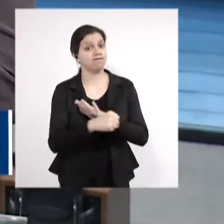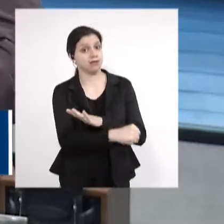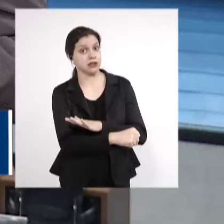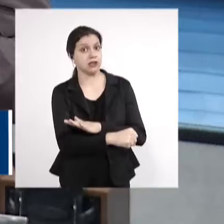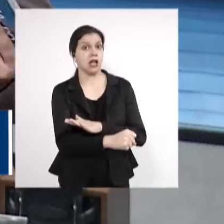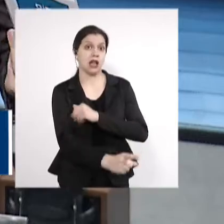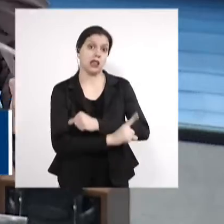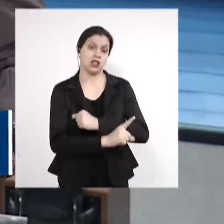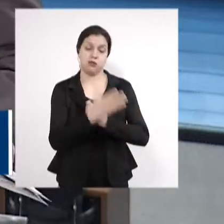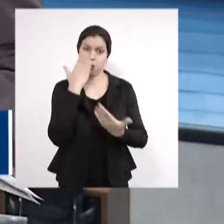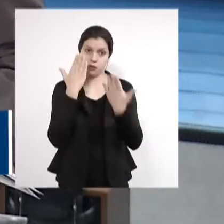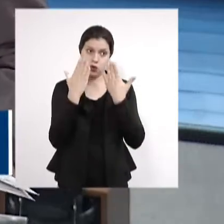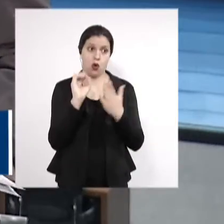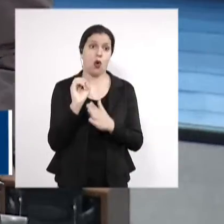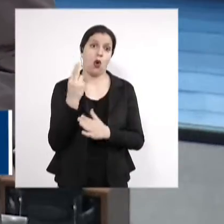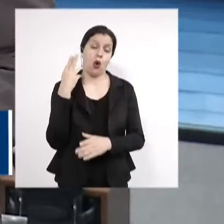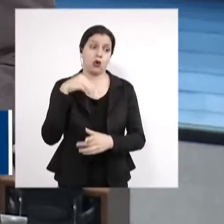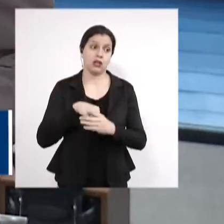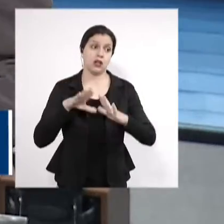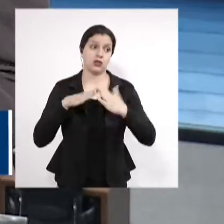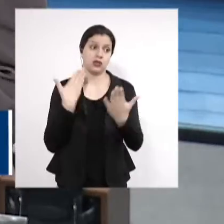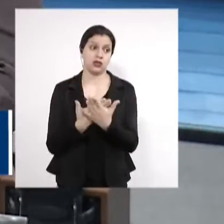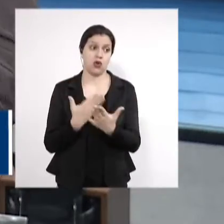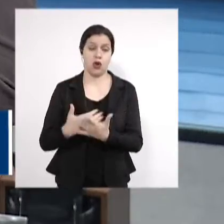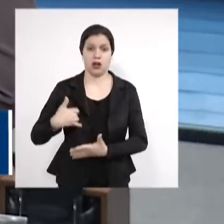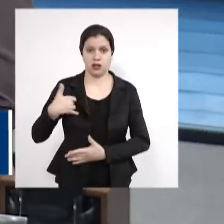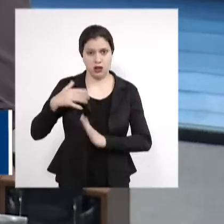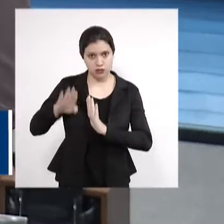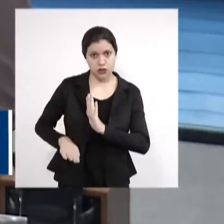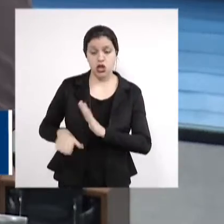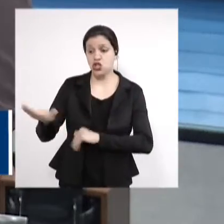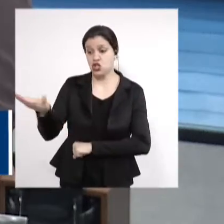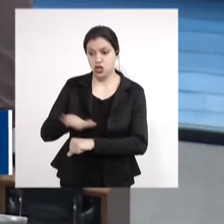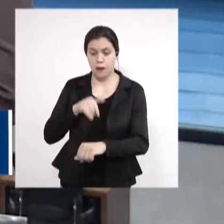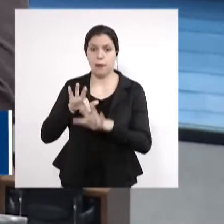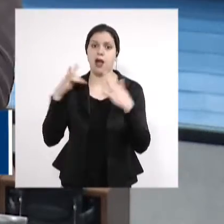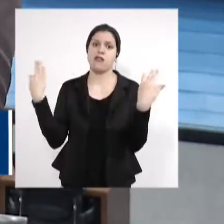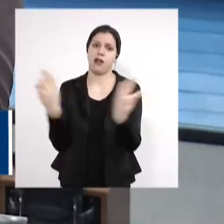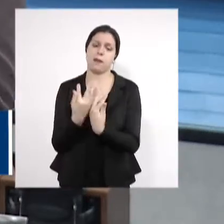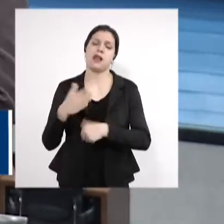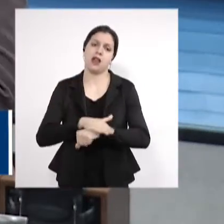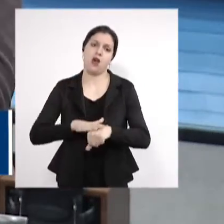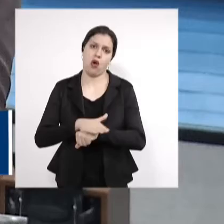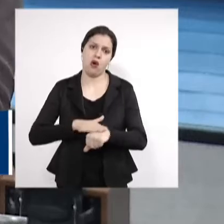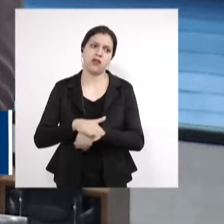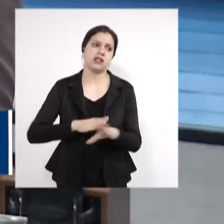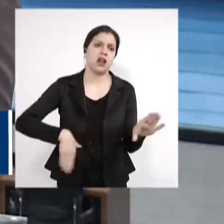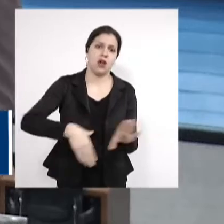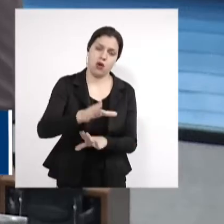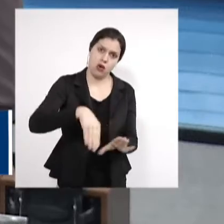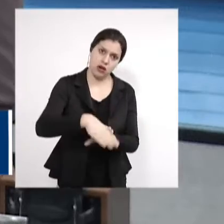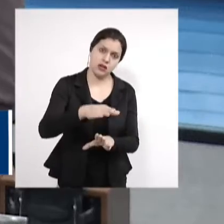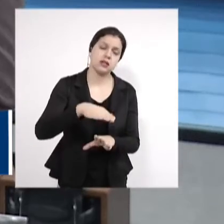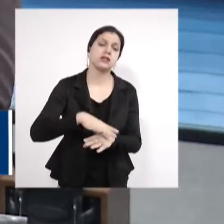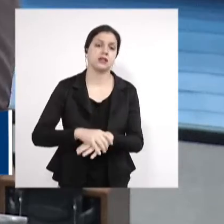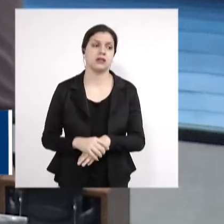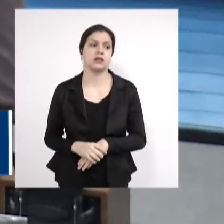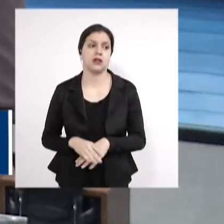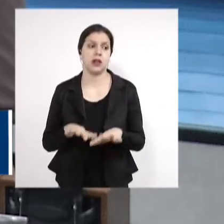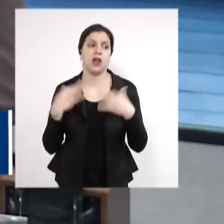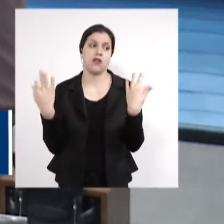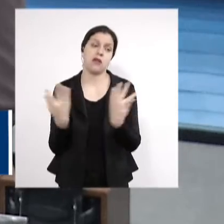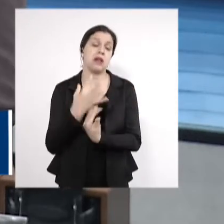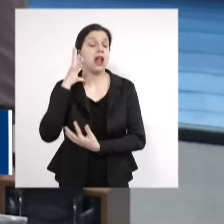das escolas, quando a maioria das vezes os alunos são menores de idade, chamar a família para conversar, né, e também dar essa orientação, esse encaminhamento, e aí a